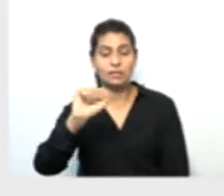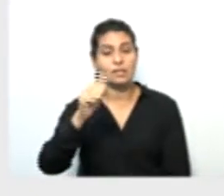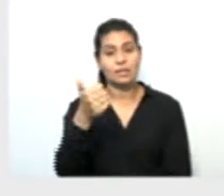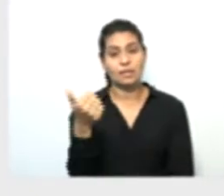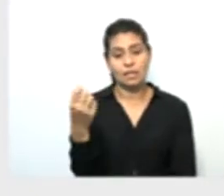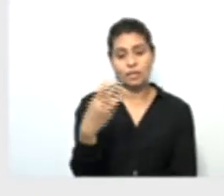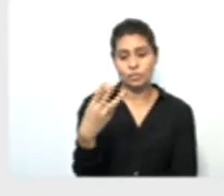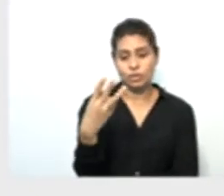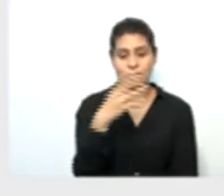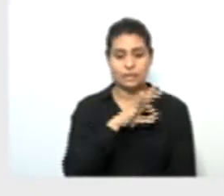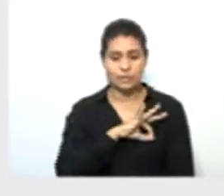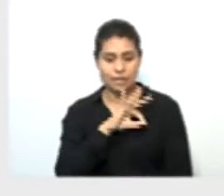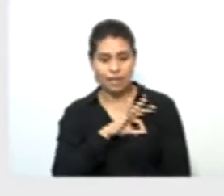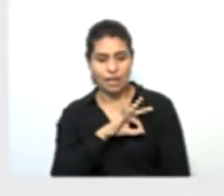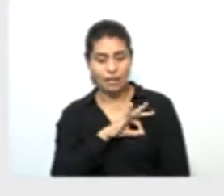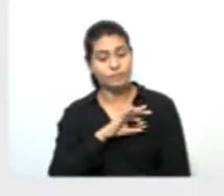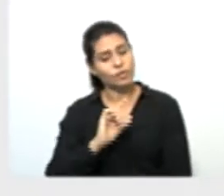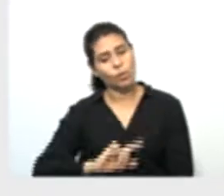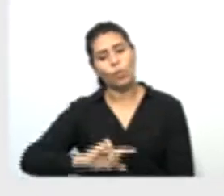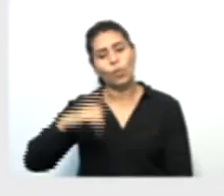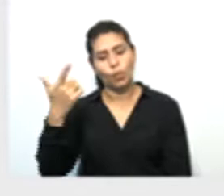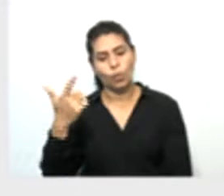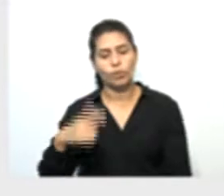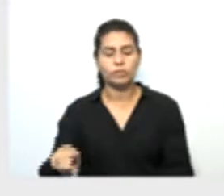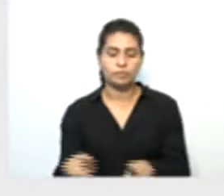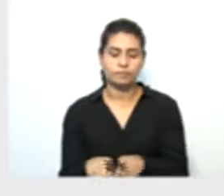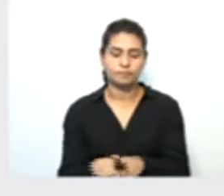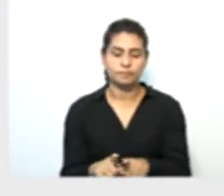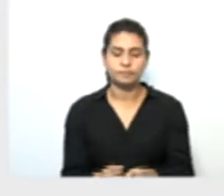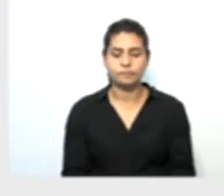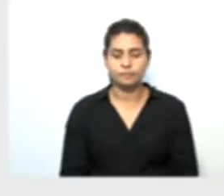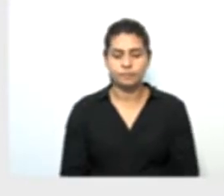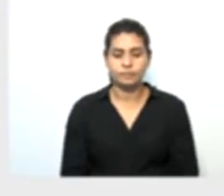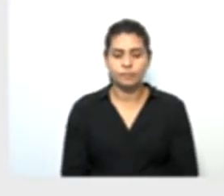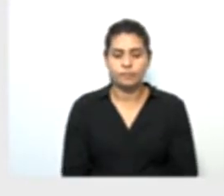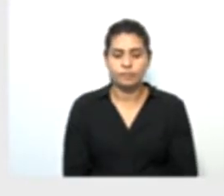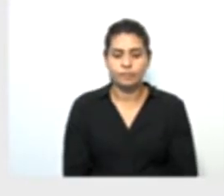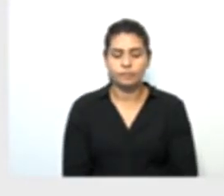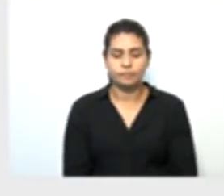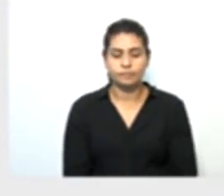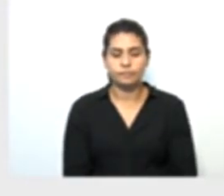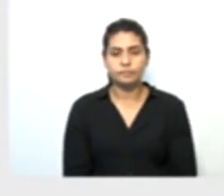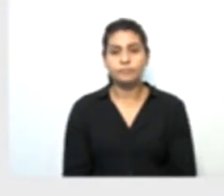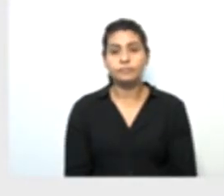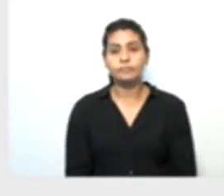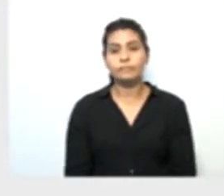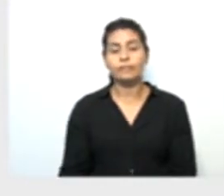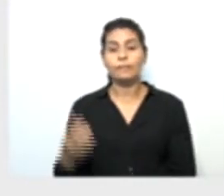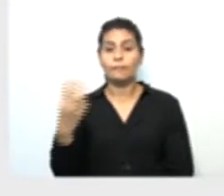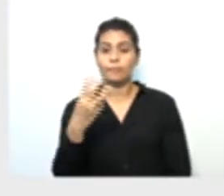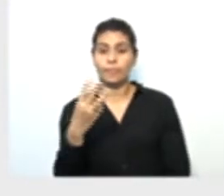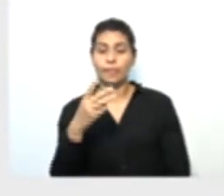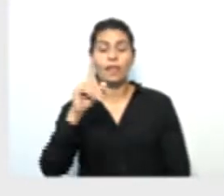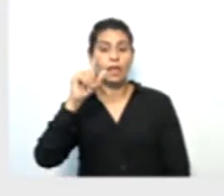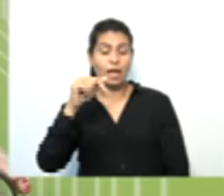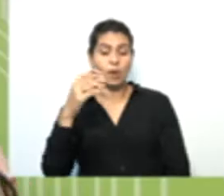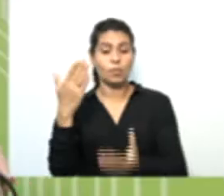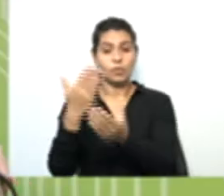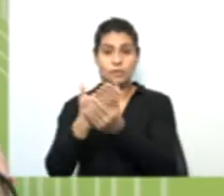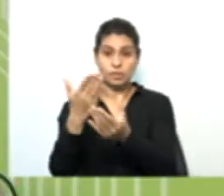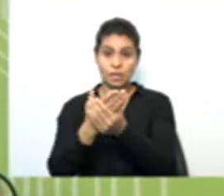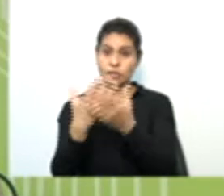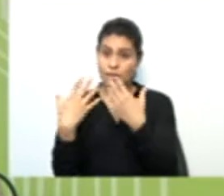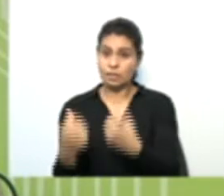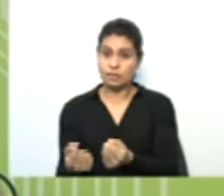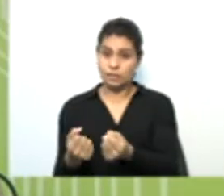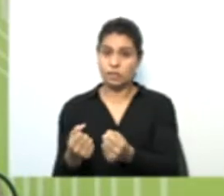outros. Faça um comentário sobre a terceirização, professora. Gente, a terceirização é um processo que é permitido